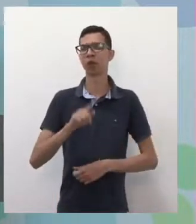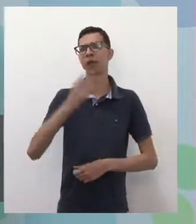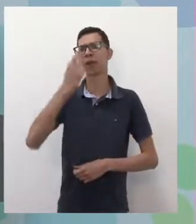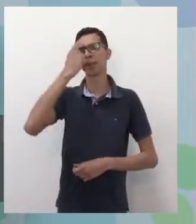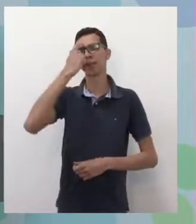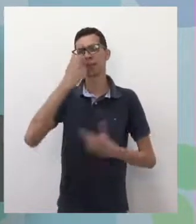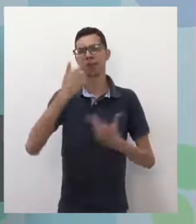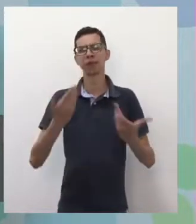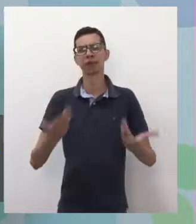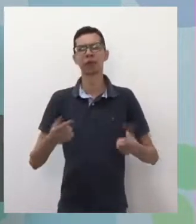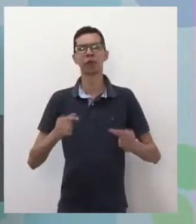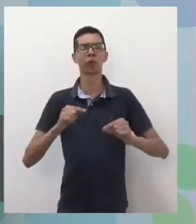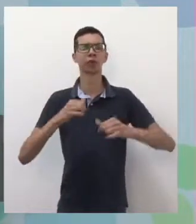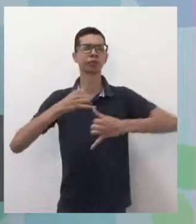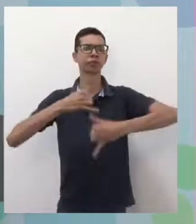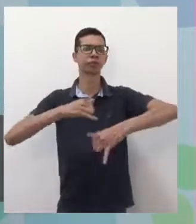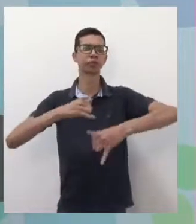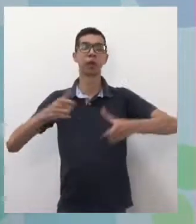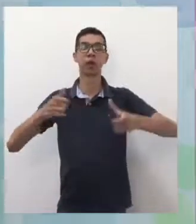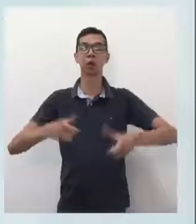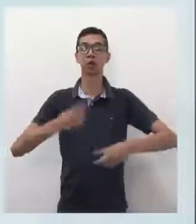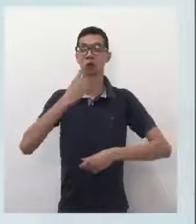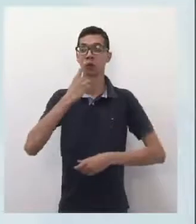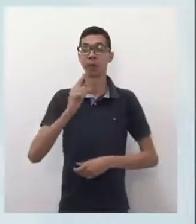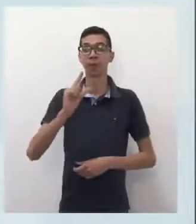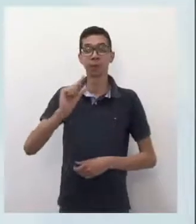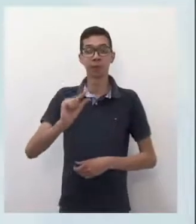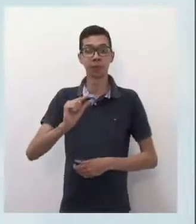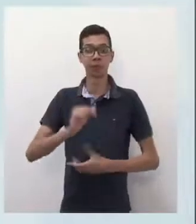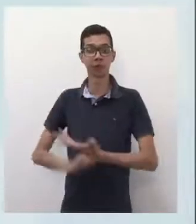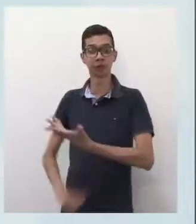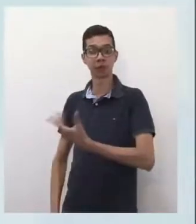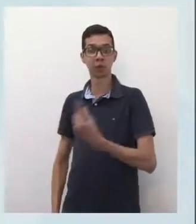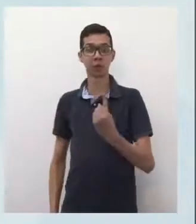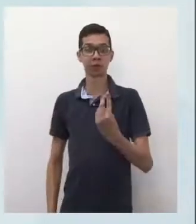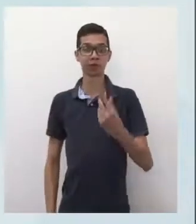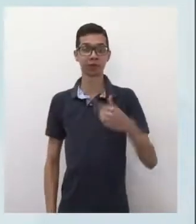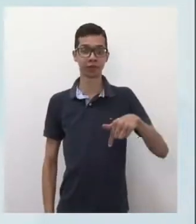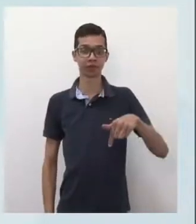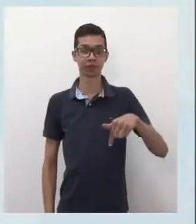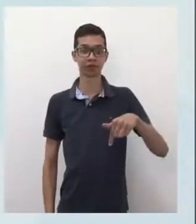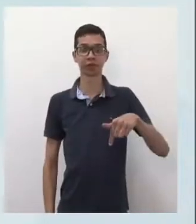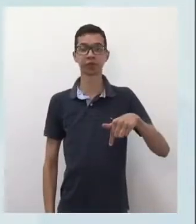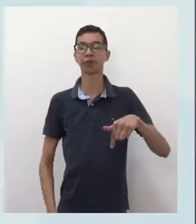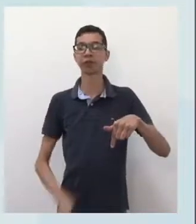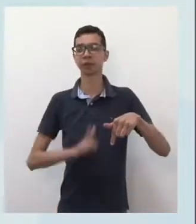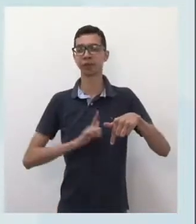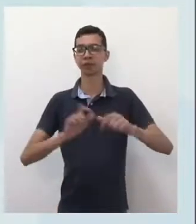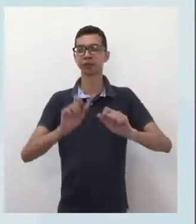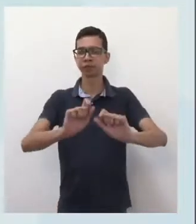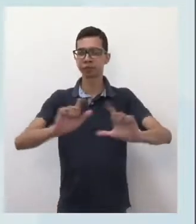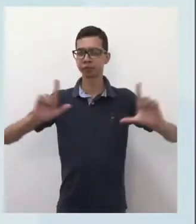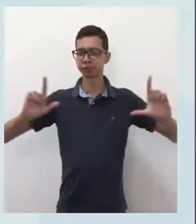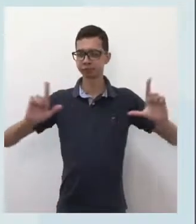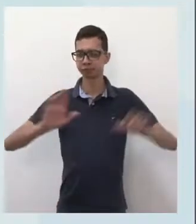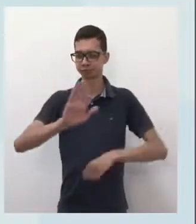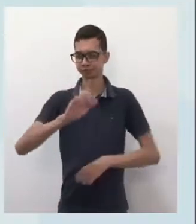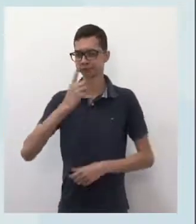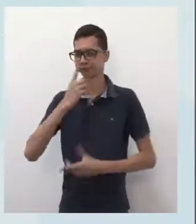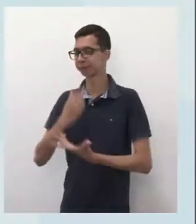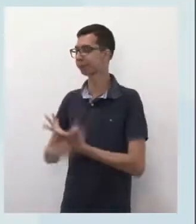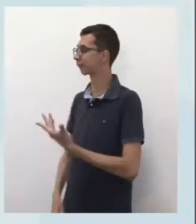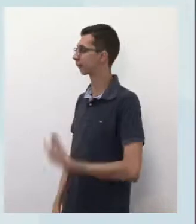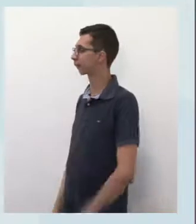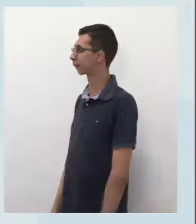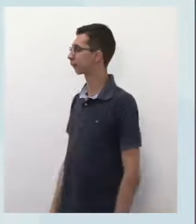do elétrico, cadê? Aí está bem pequenininho aqui, ó, 127 volts. Vou dar um zoom para você. Não, vou marcar aqui, ó,